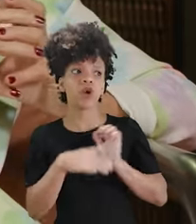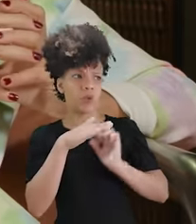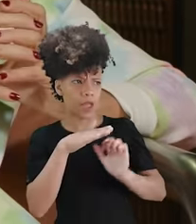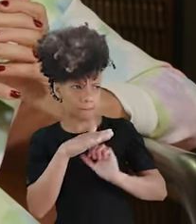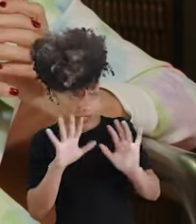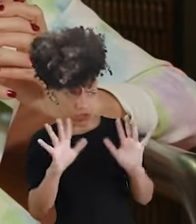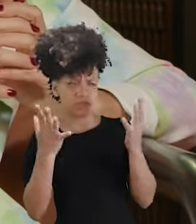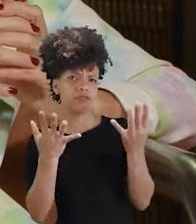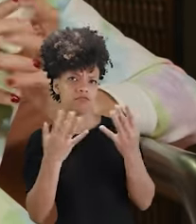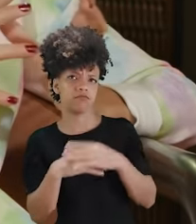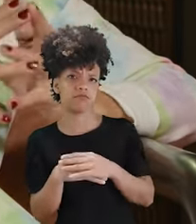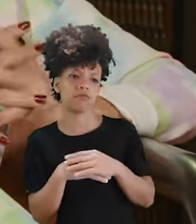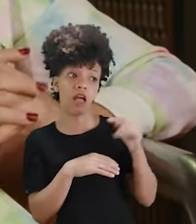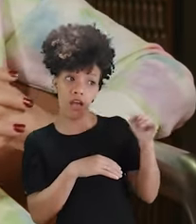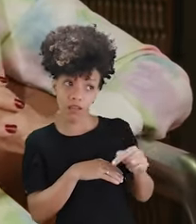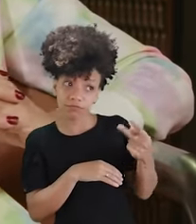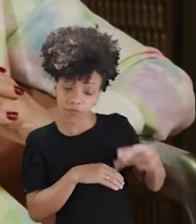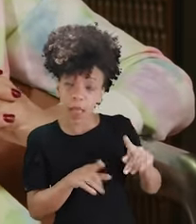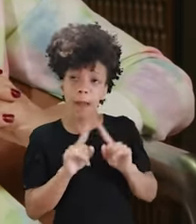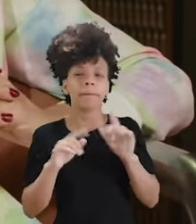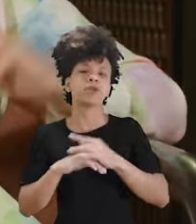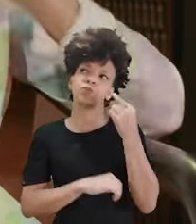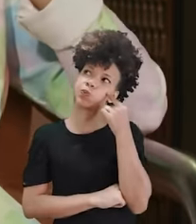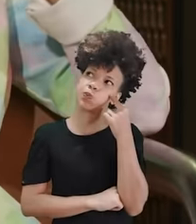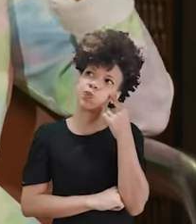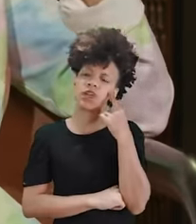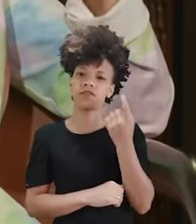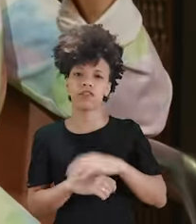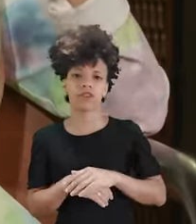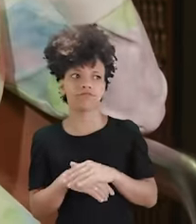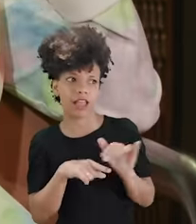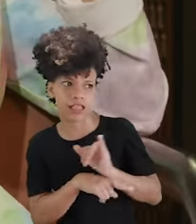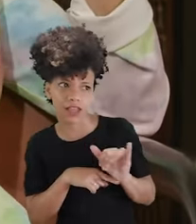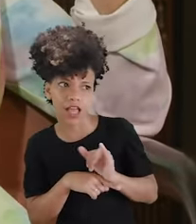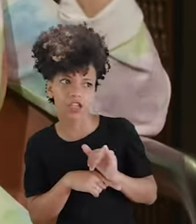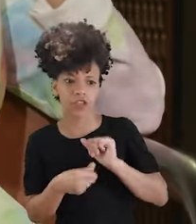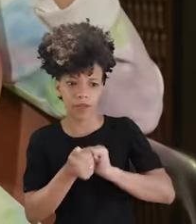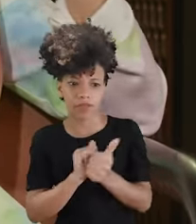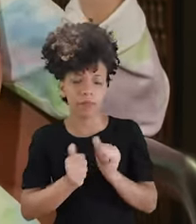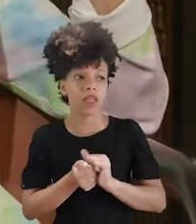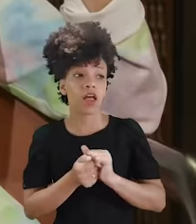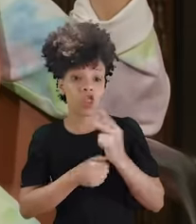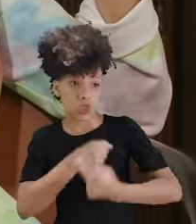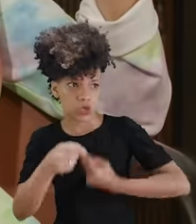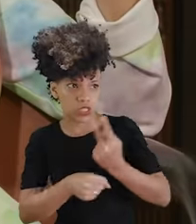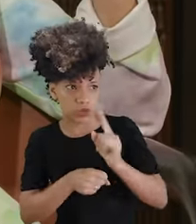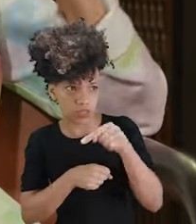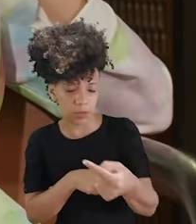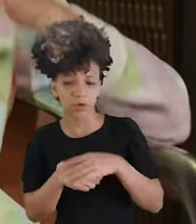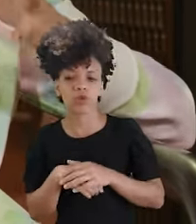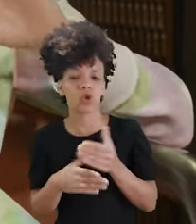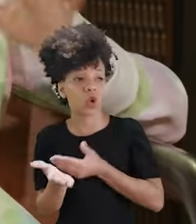eu já tinha uma empresinha de eventos em terra e aí eu pensei vou abrir meu leque dois anos se passaram eu comecei a ir na